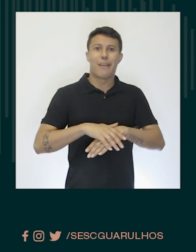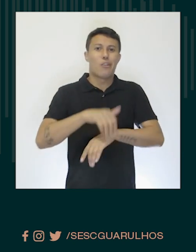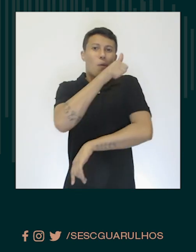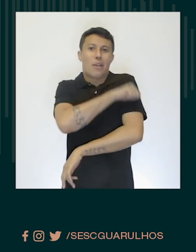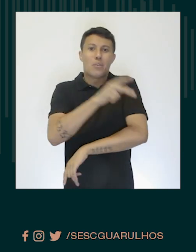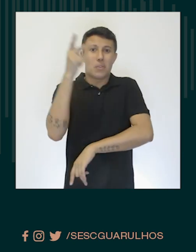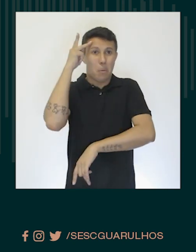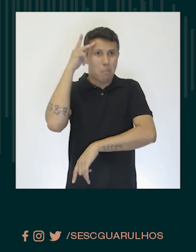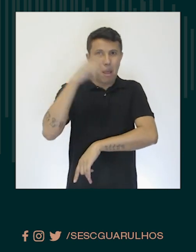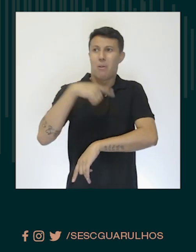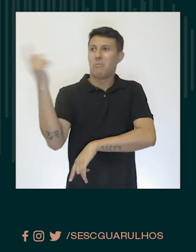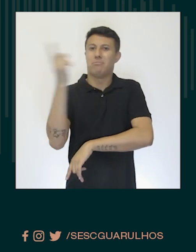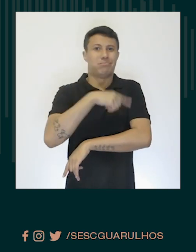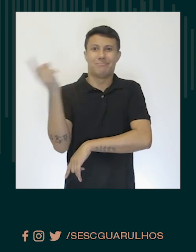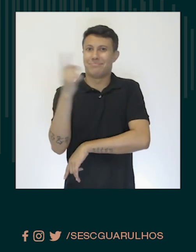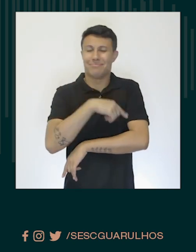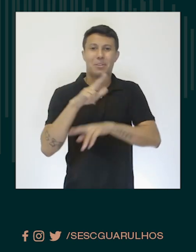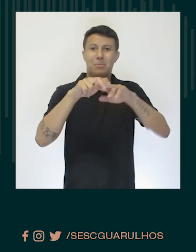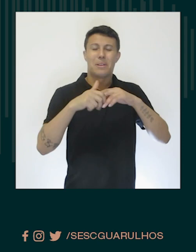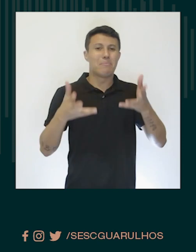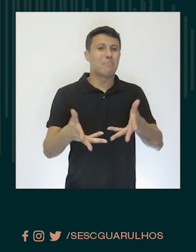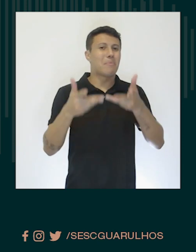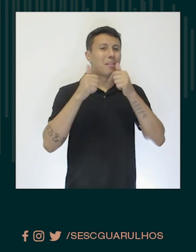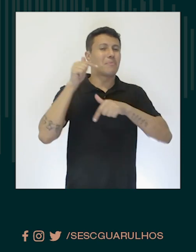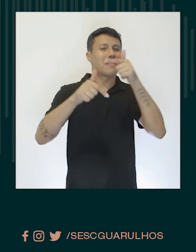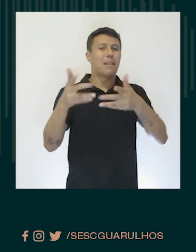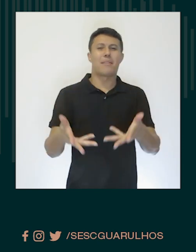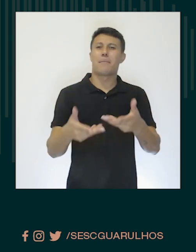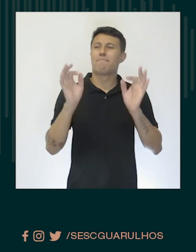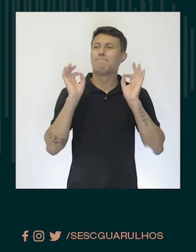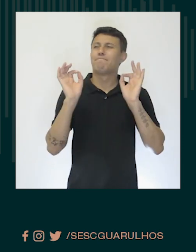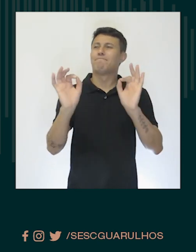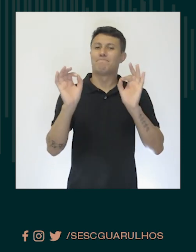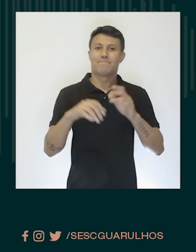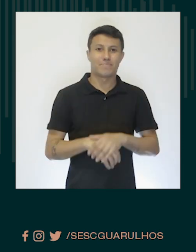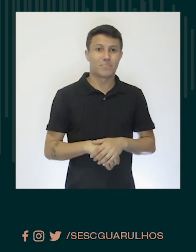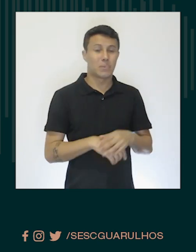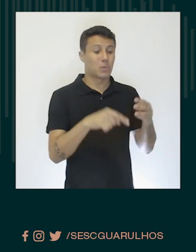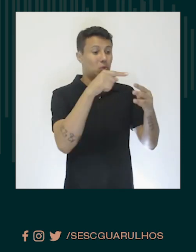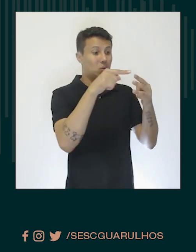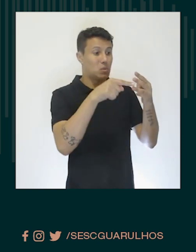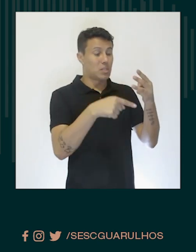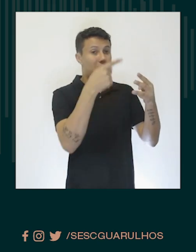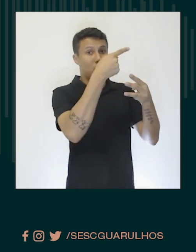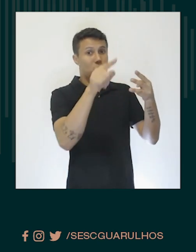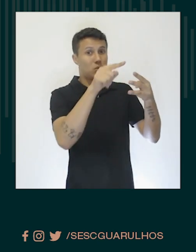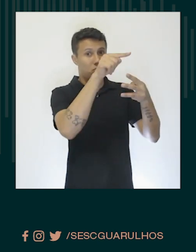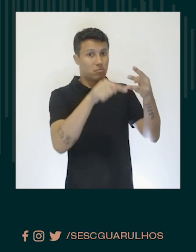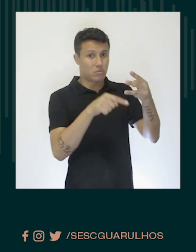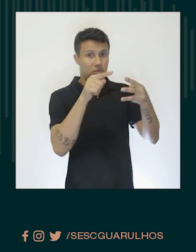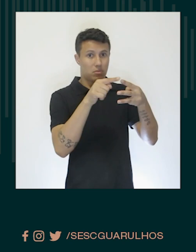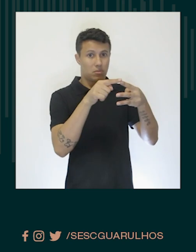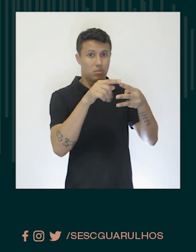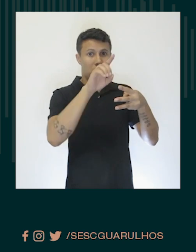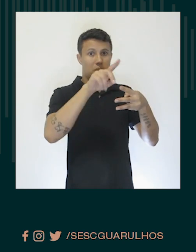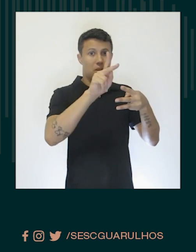aí. Então, confiram, trabalho muito bom. Os últimos dois que eu quero compartilhar aqui com vocês é o DK, o